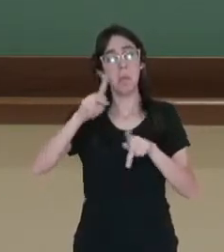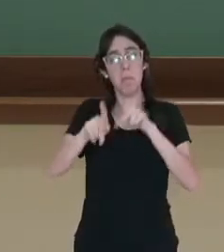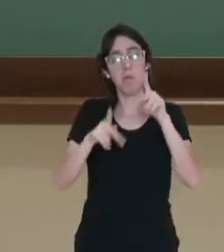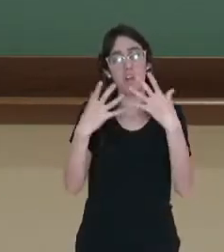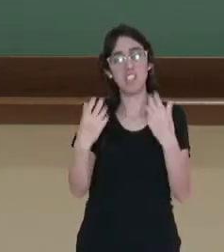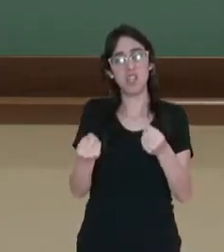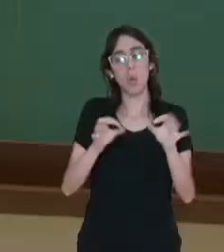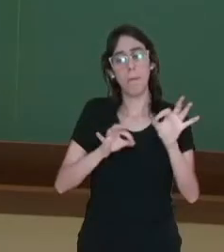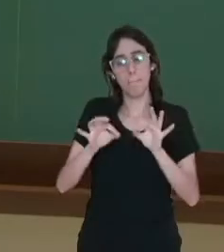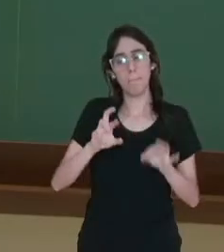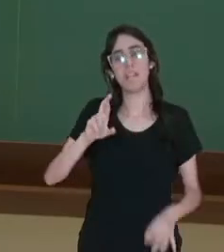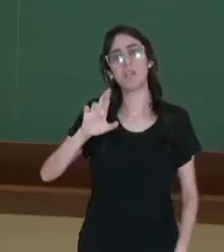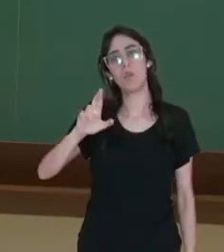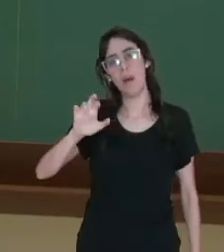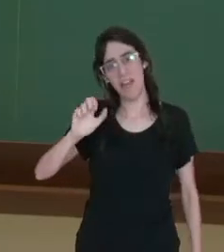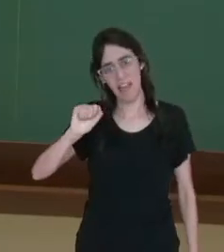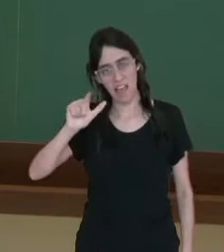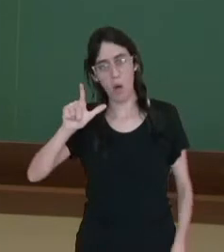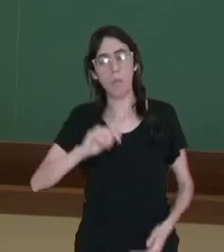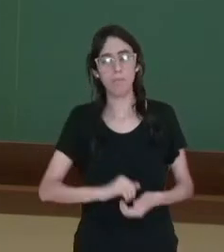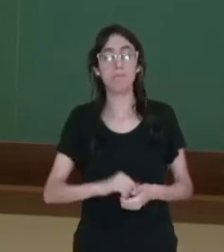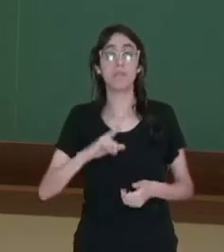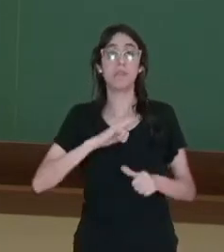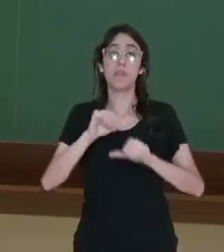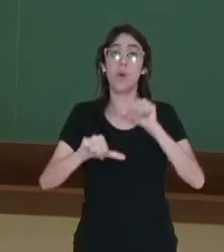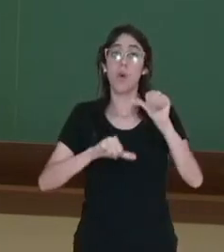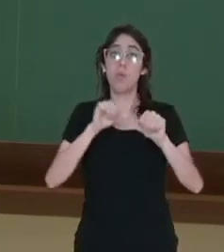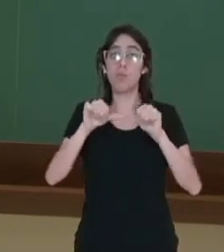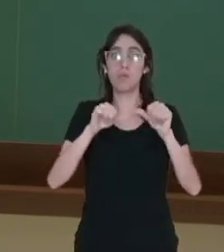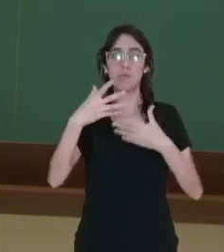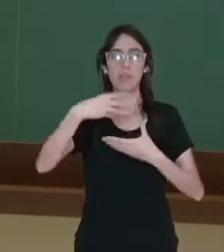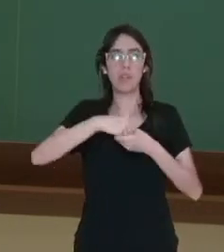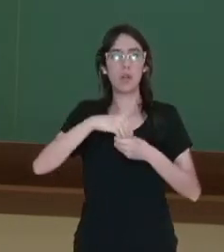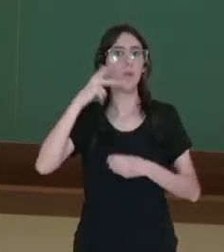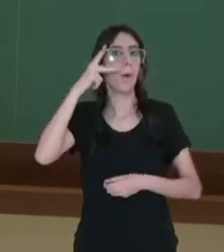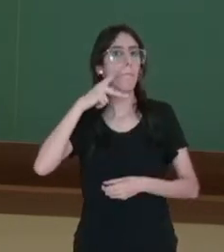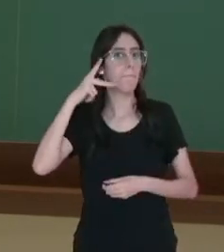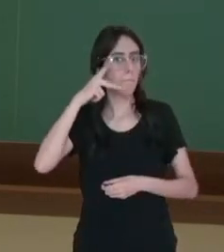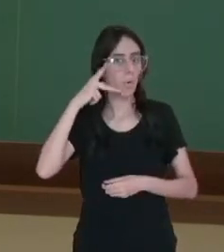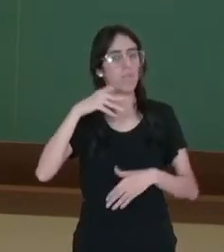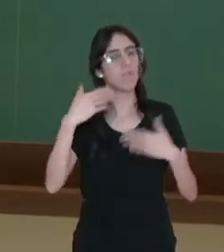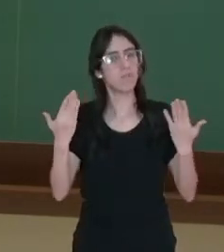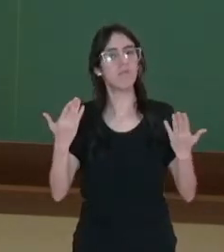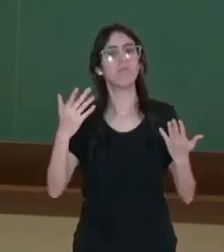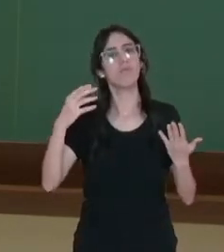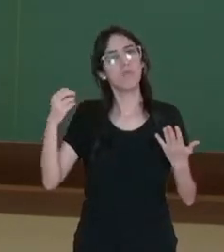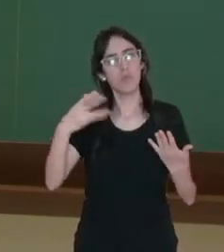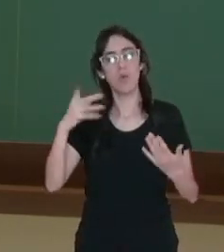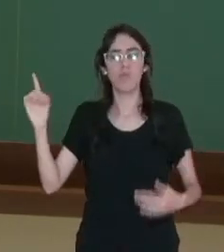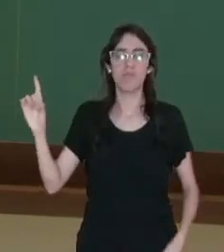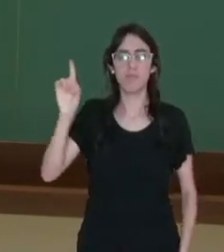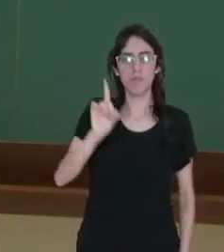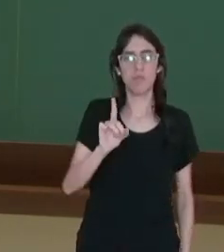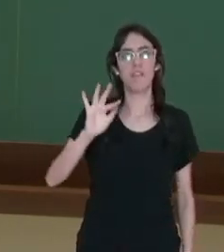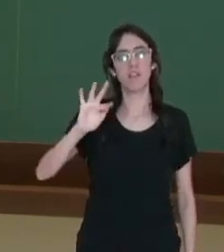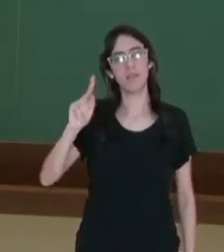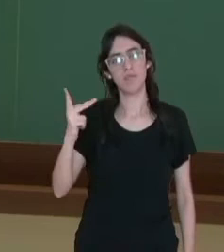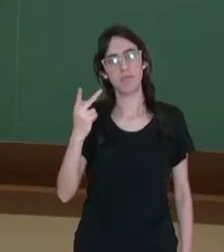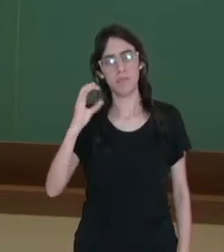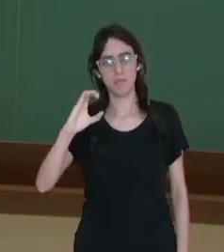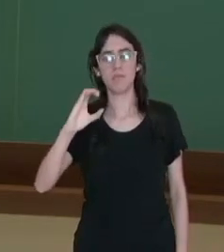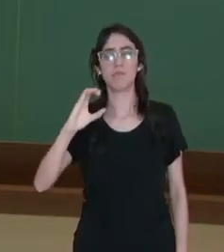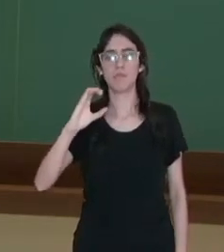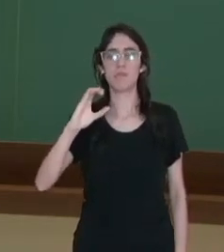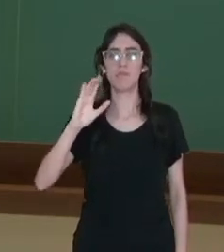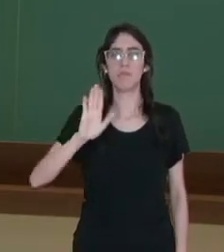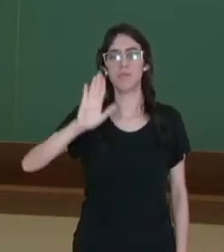Real. Mudanças no aspecto político contribuiu para a chegada de Fernando Henrique Cardoso com força na eleição presidencial